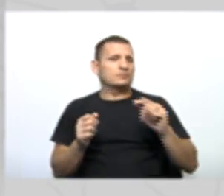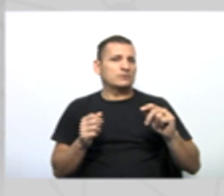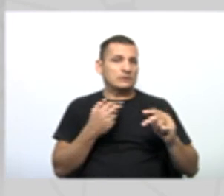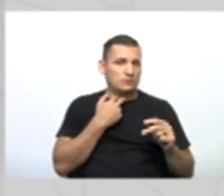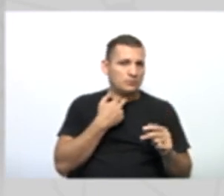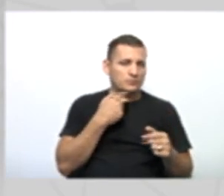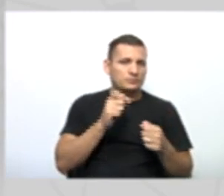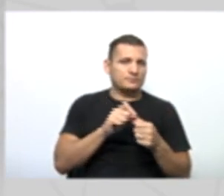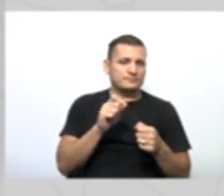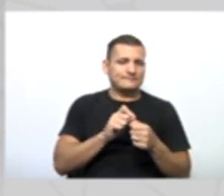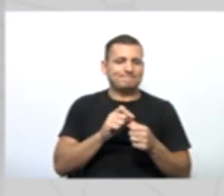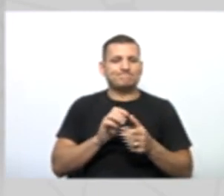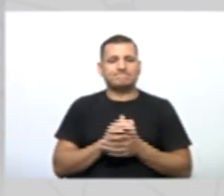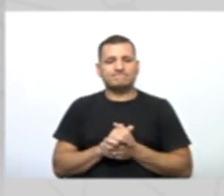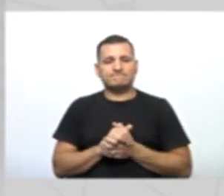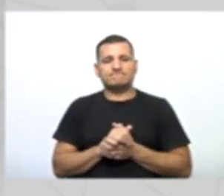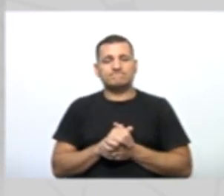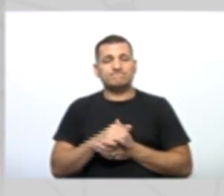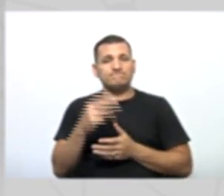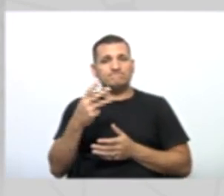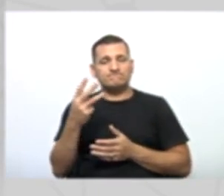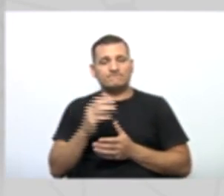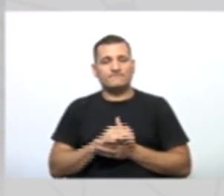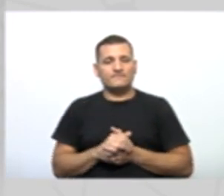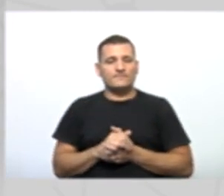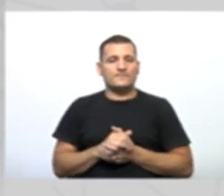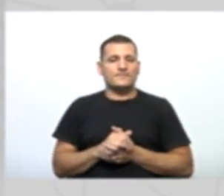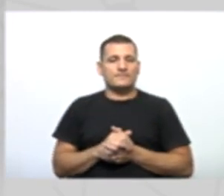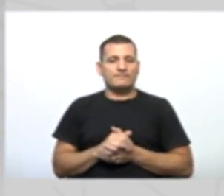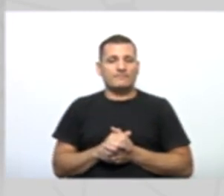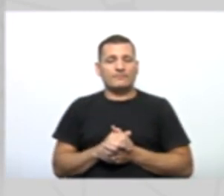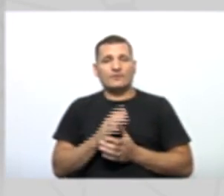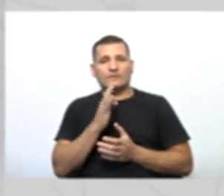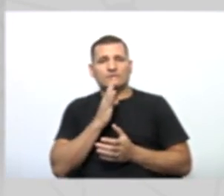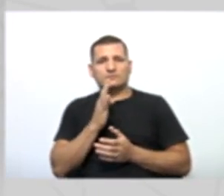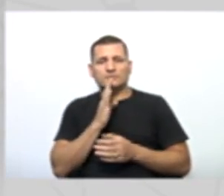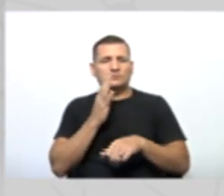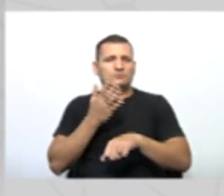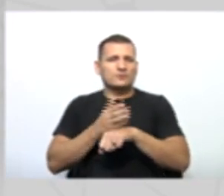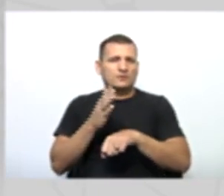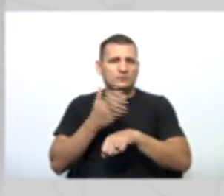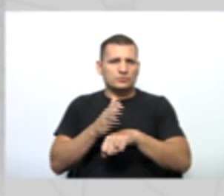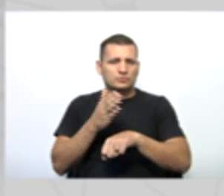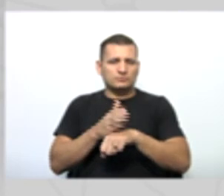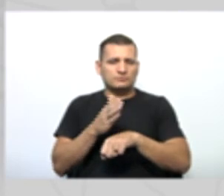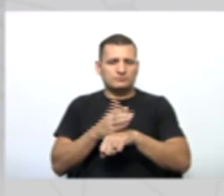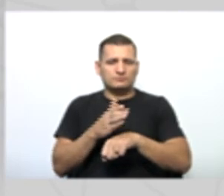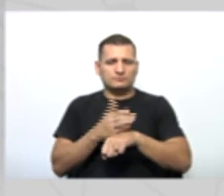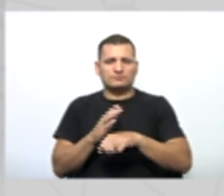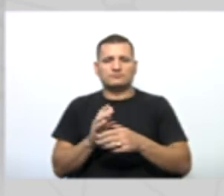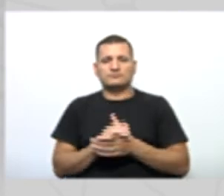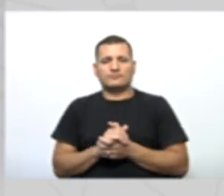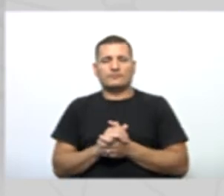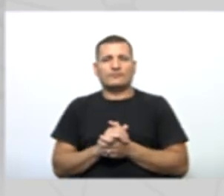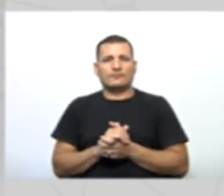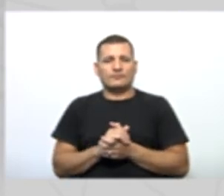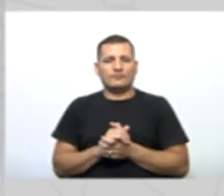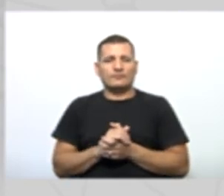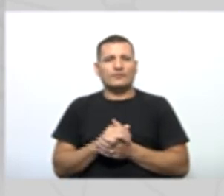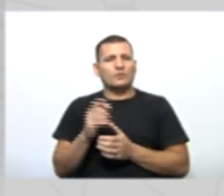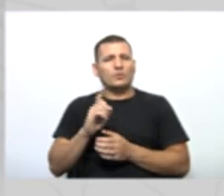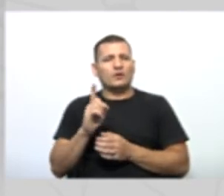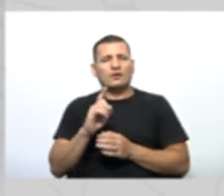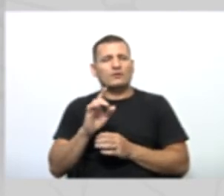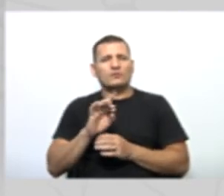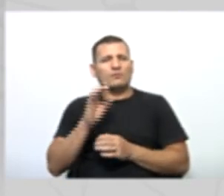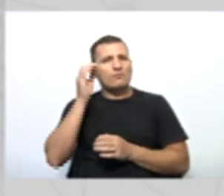fazer. E terceiro, é o conhecimento prático. Não é um conhecimento que você deixa guardado só para